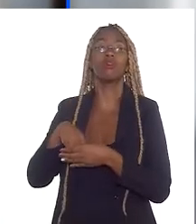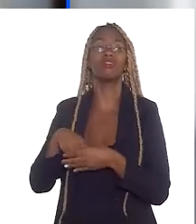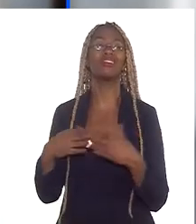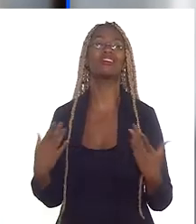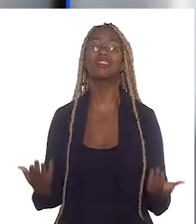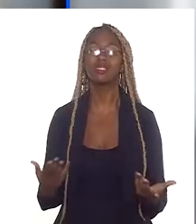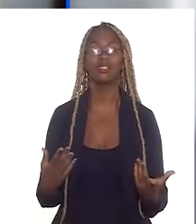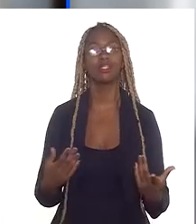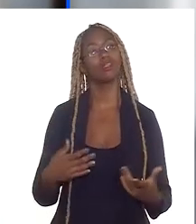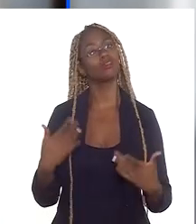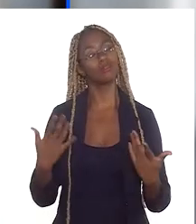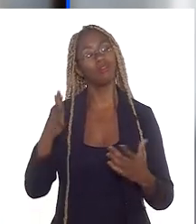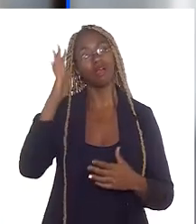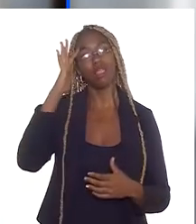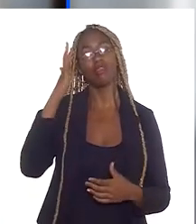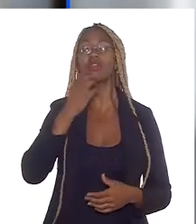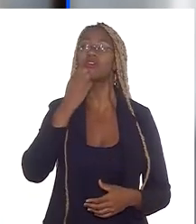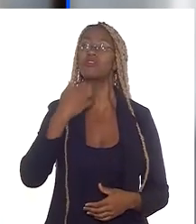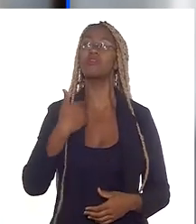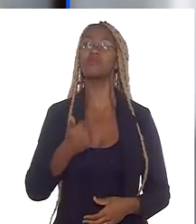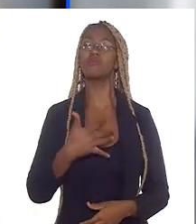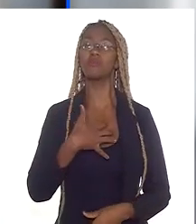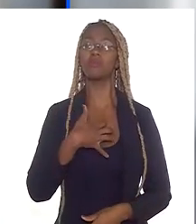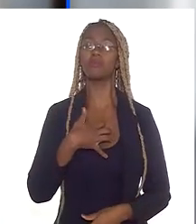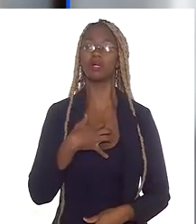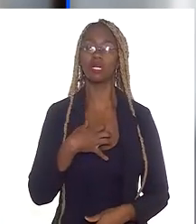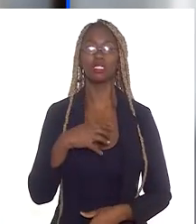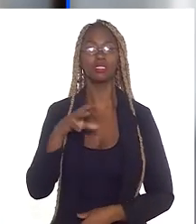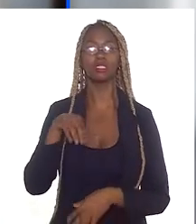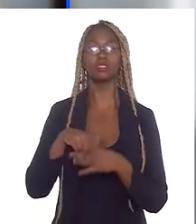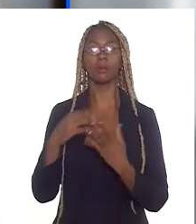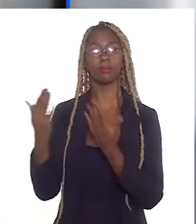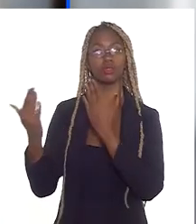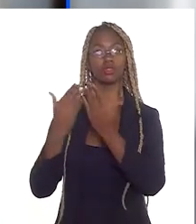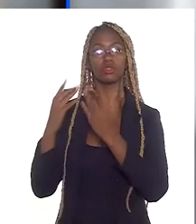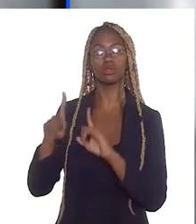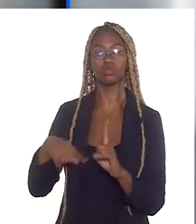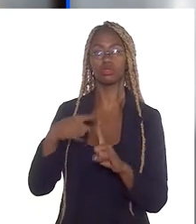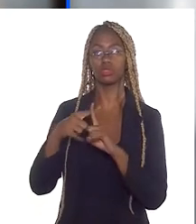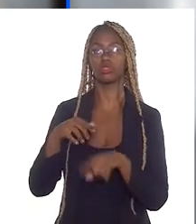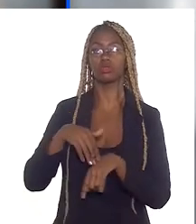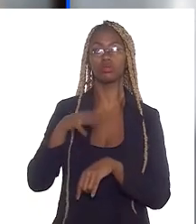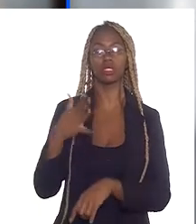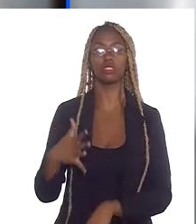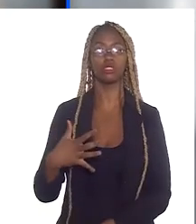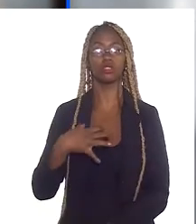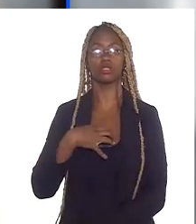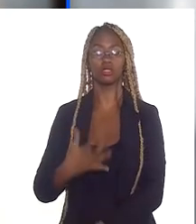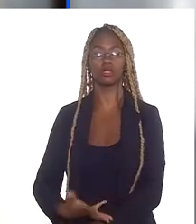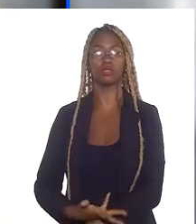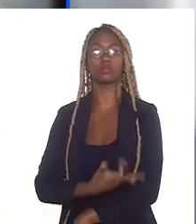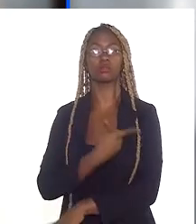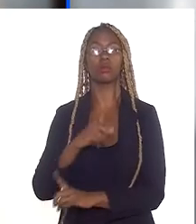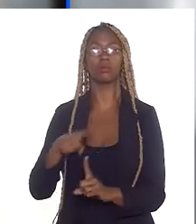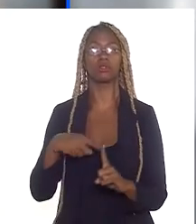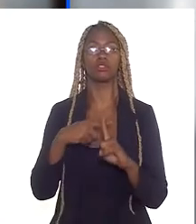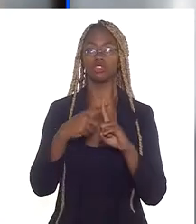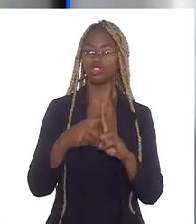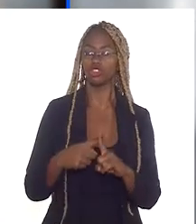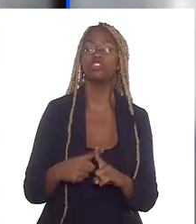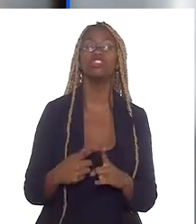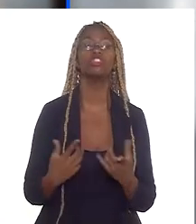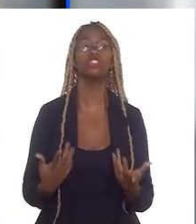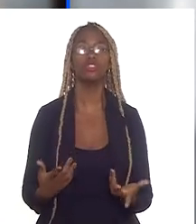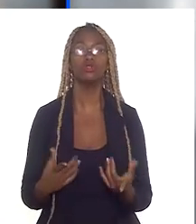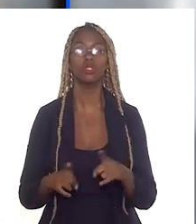difícil mesmo a gente olhar para o que a teoria do bem-estar vai trazer para gente na psicologia positiva demais emoções positivas de